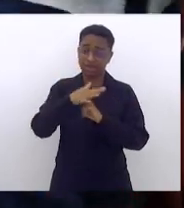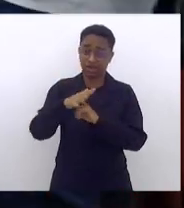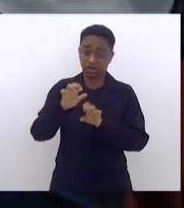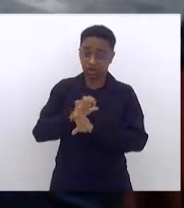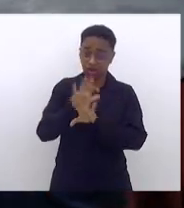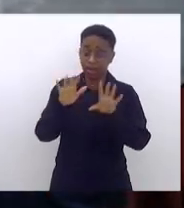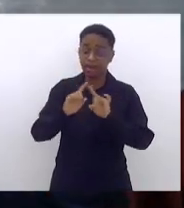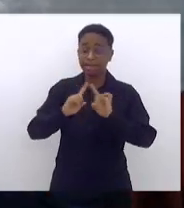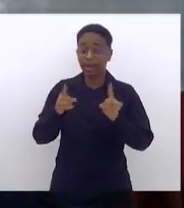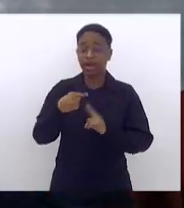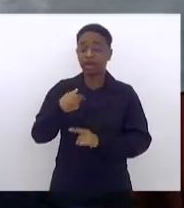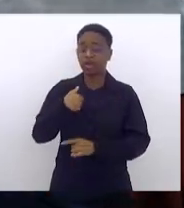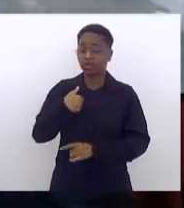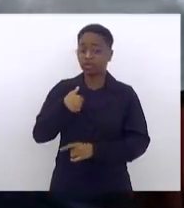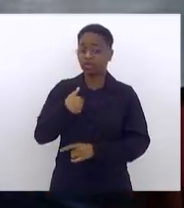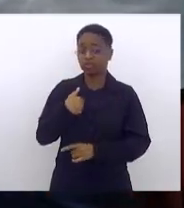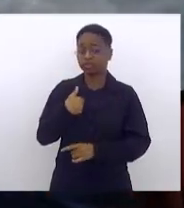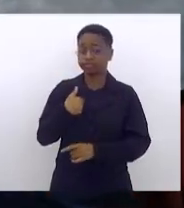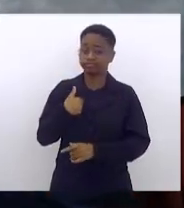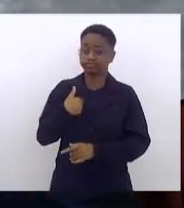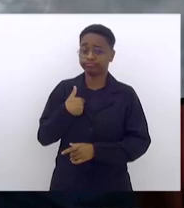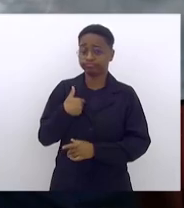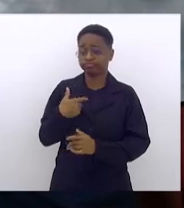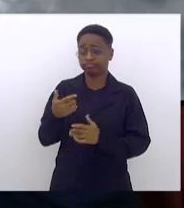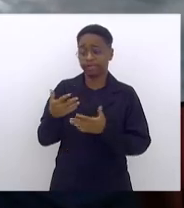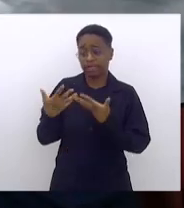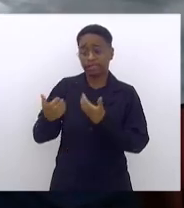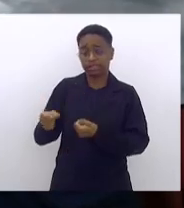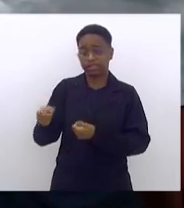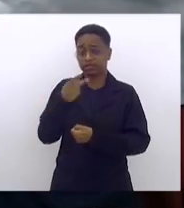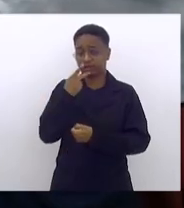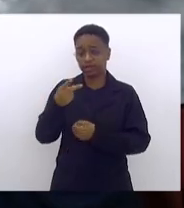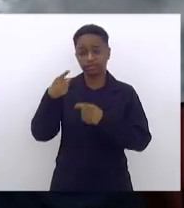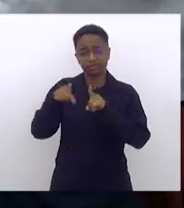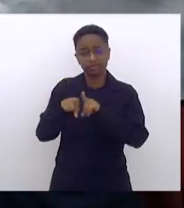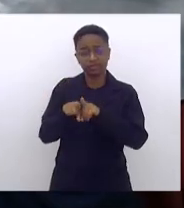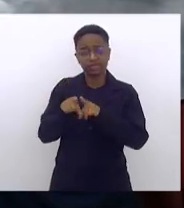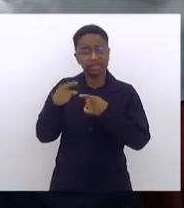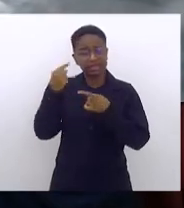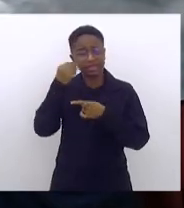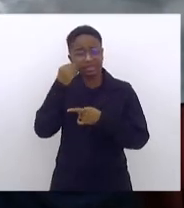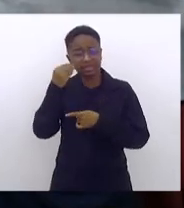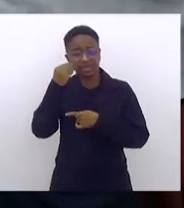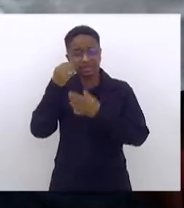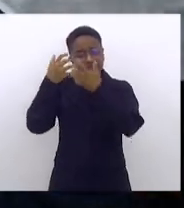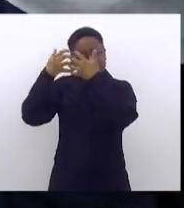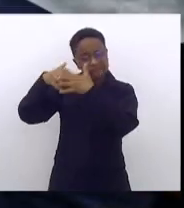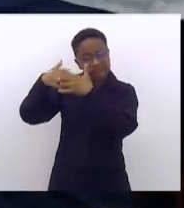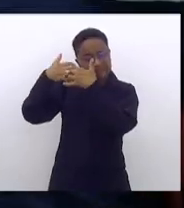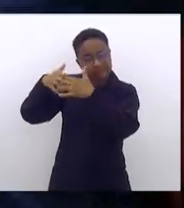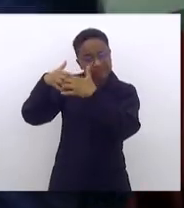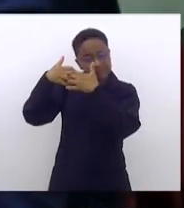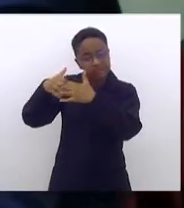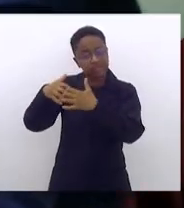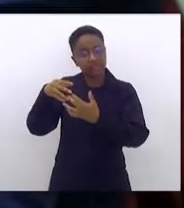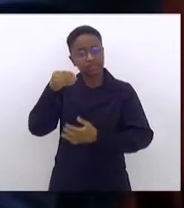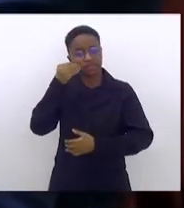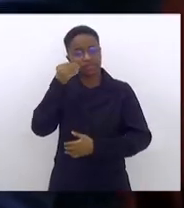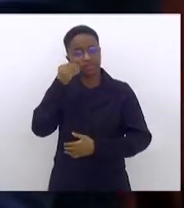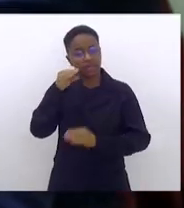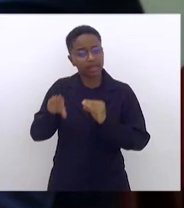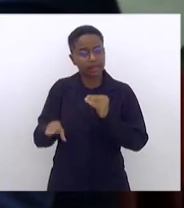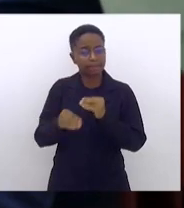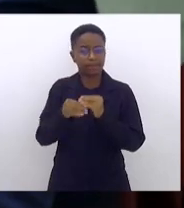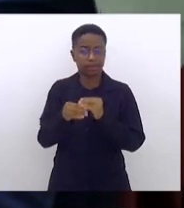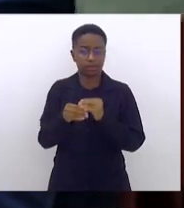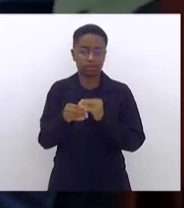levar em consideração o que Vossa Excelência falou e botar a cabeça para funcionar para fazer aí algum tipo de emenda